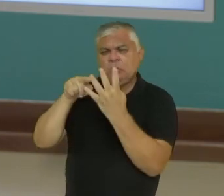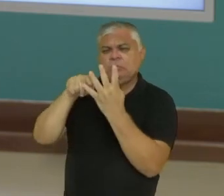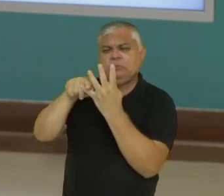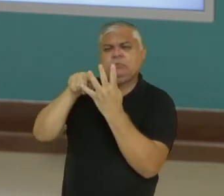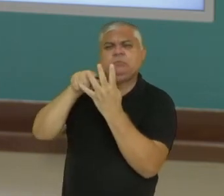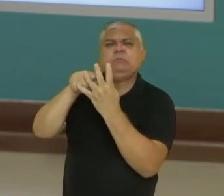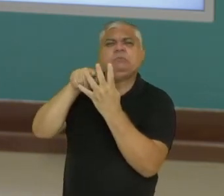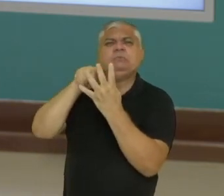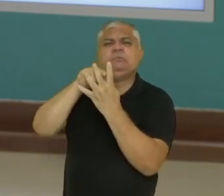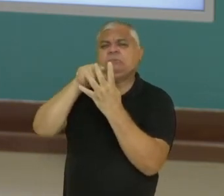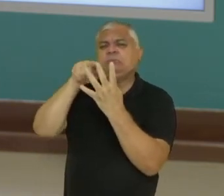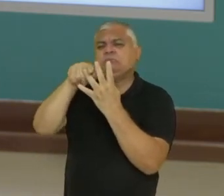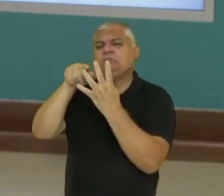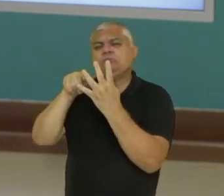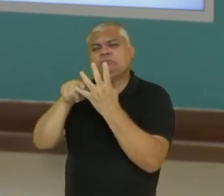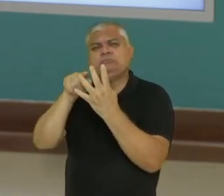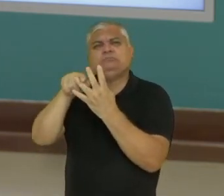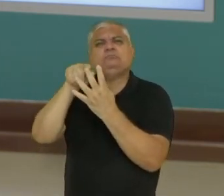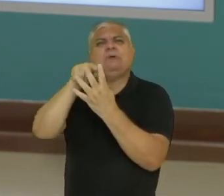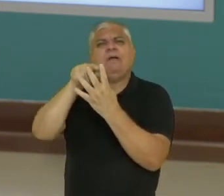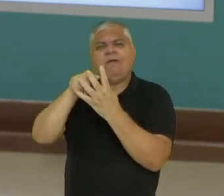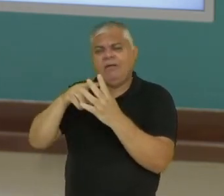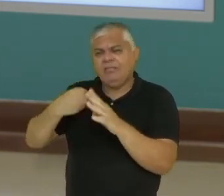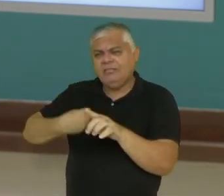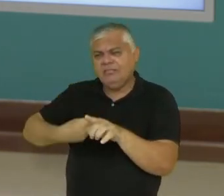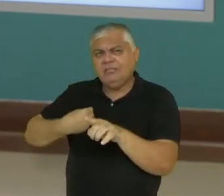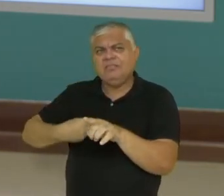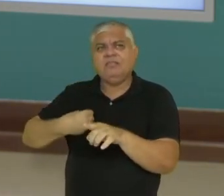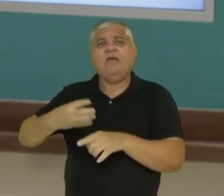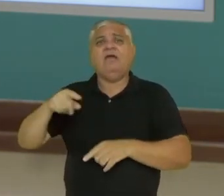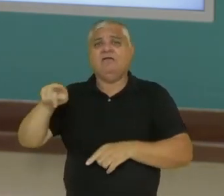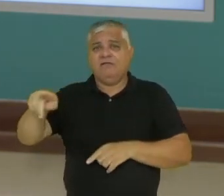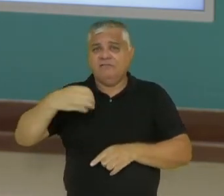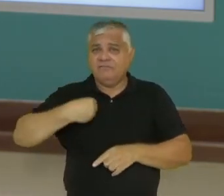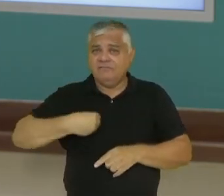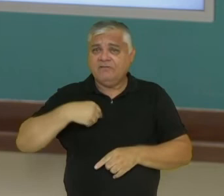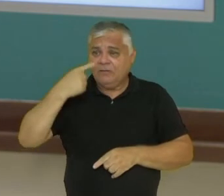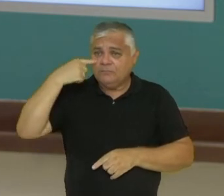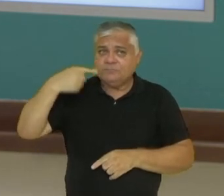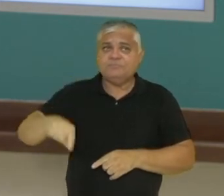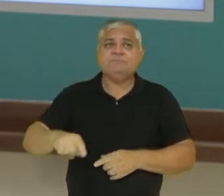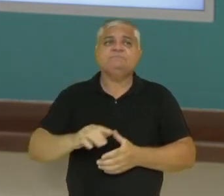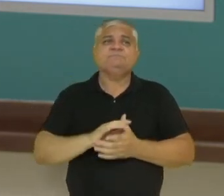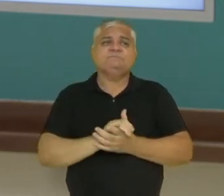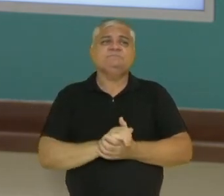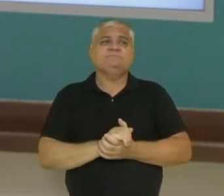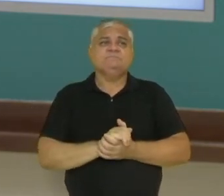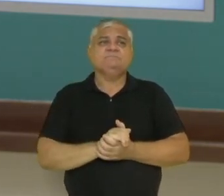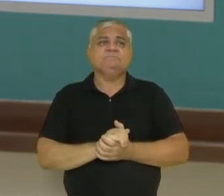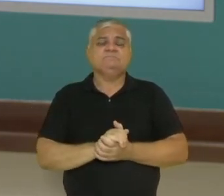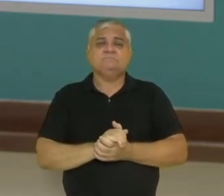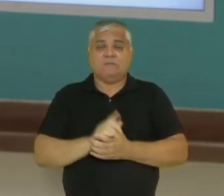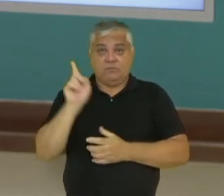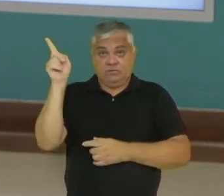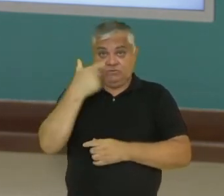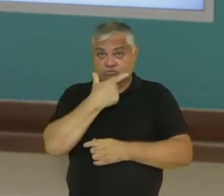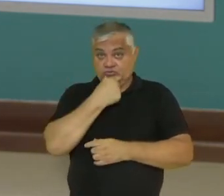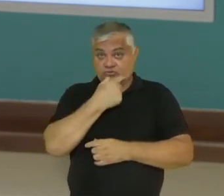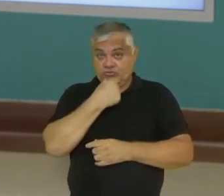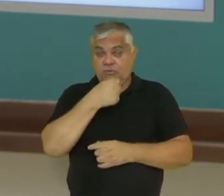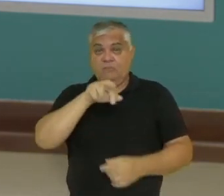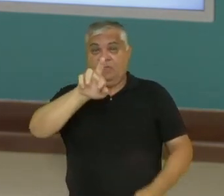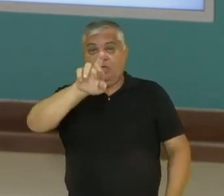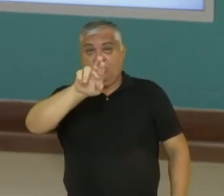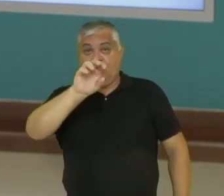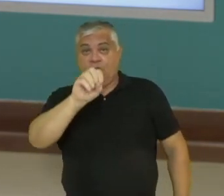onde constatava a presença de seres vivos, ok? Esse importante pesquisador, Robert Hooke,